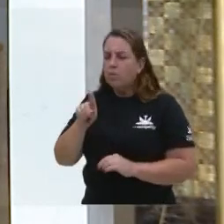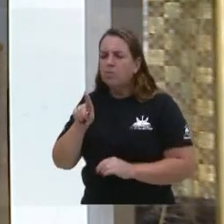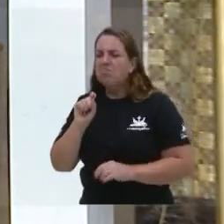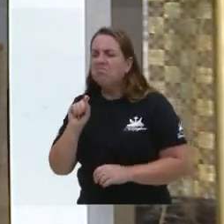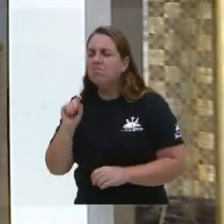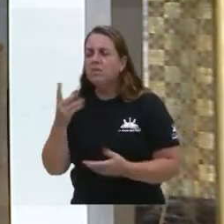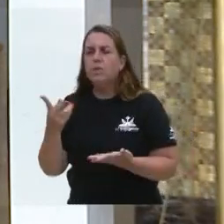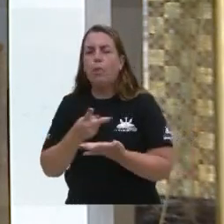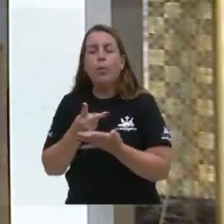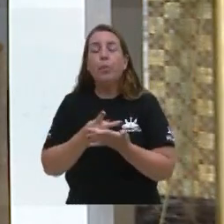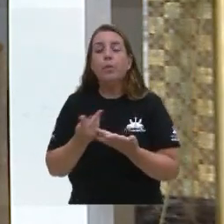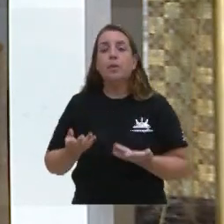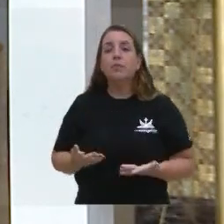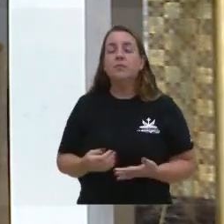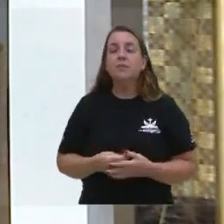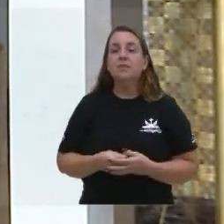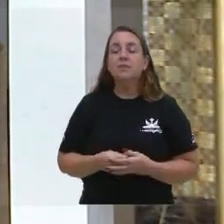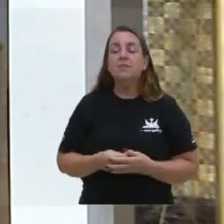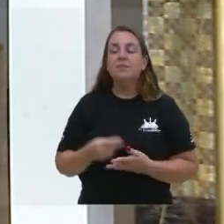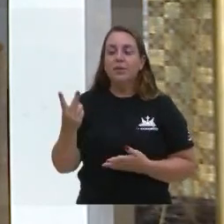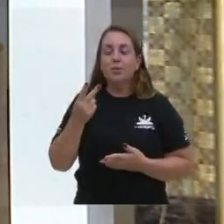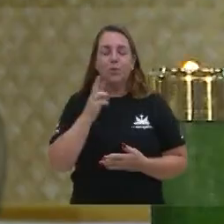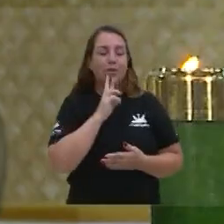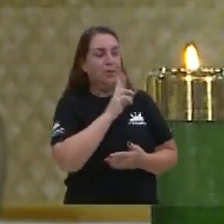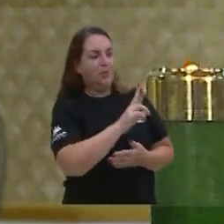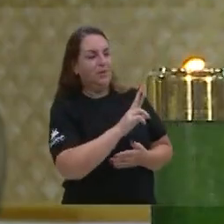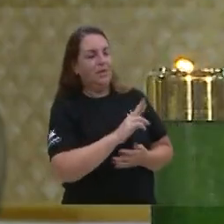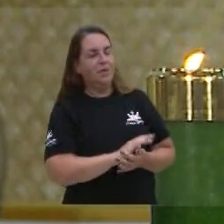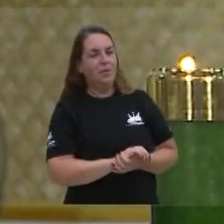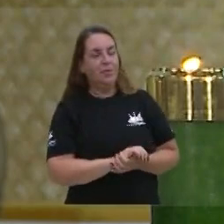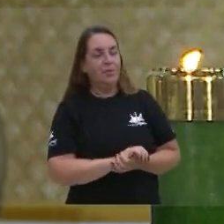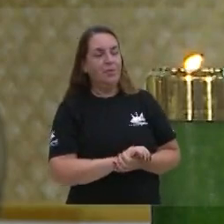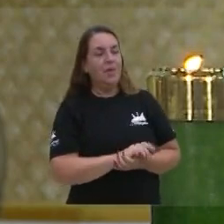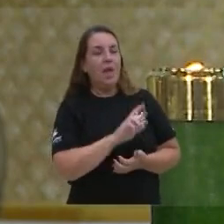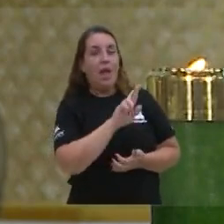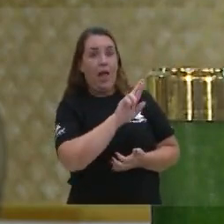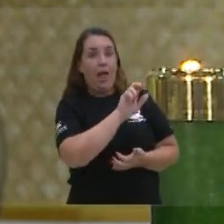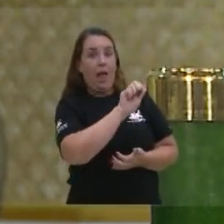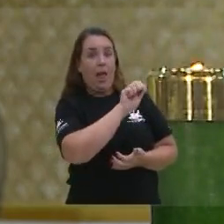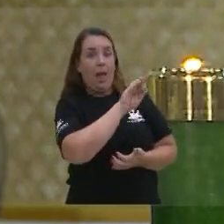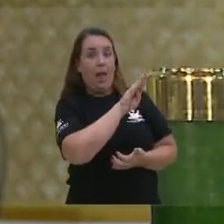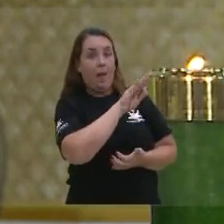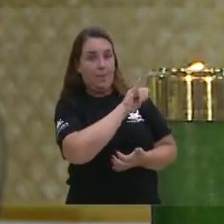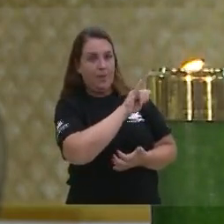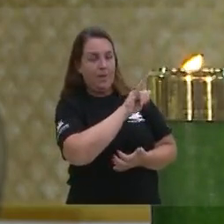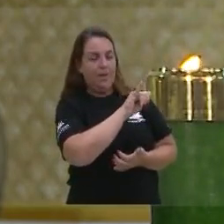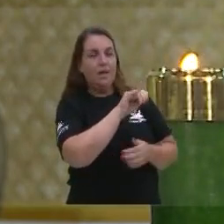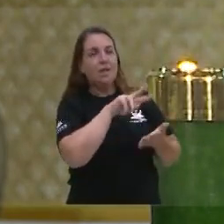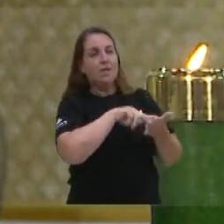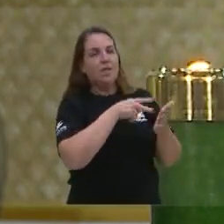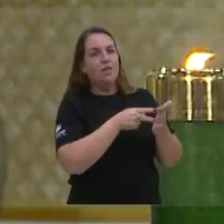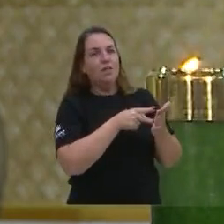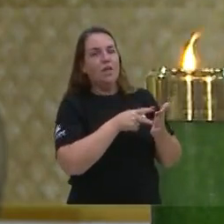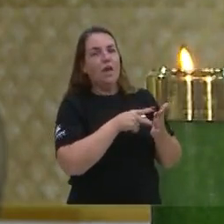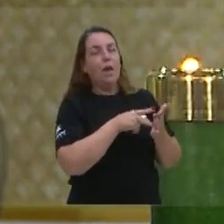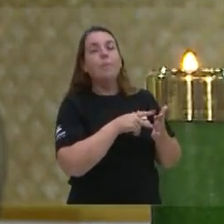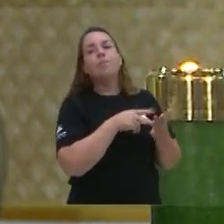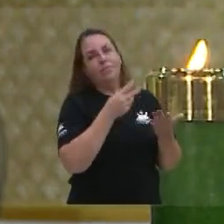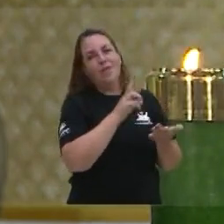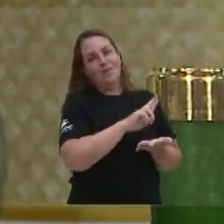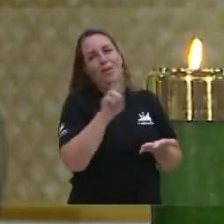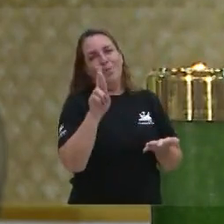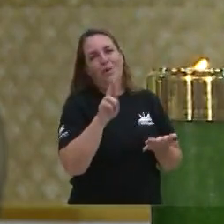procurando? Eles disseram: Rabi, que quer dizer mestre, onde